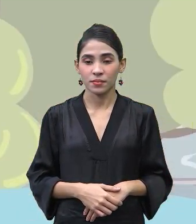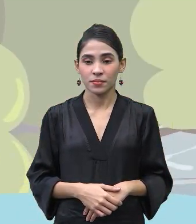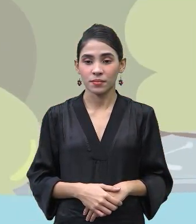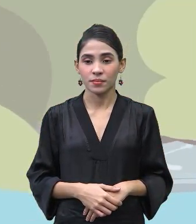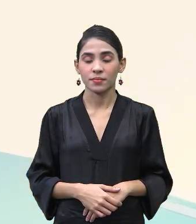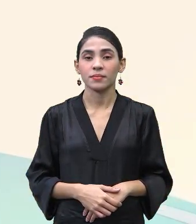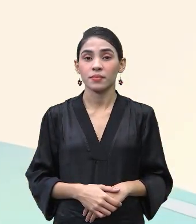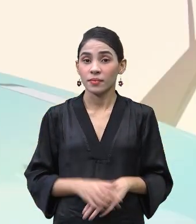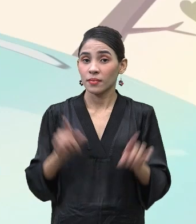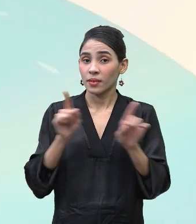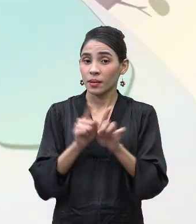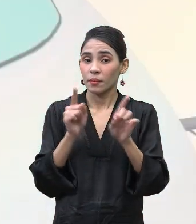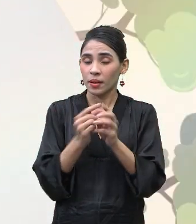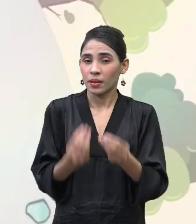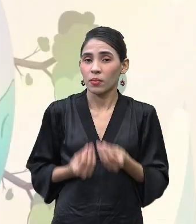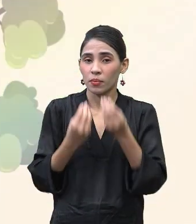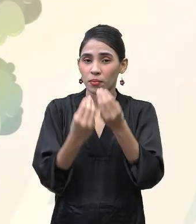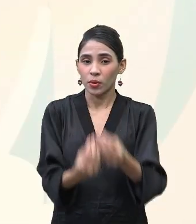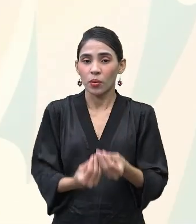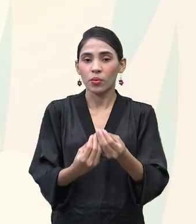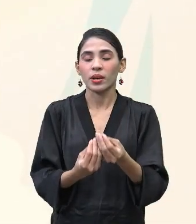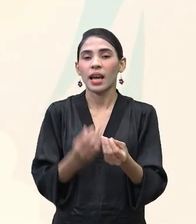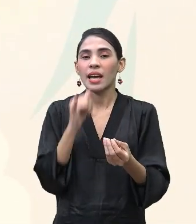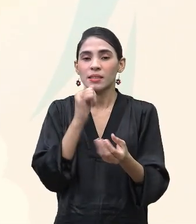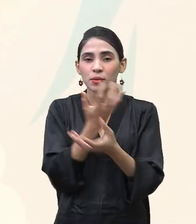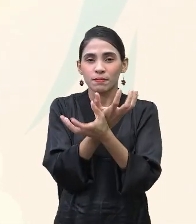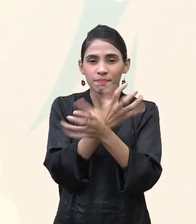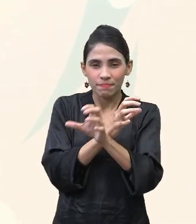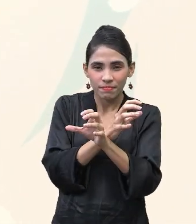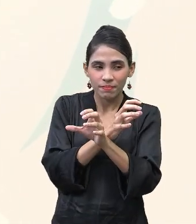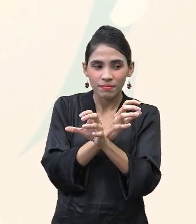e contribuiu para o surgimento dos desertos.